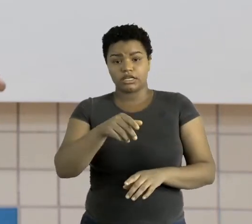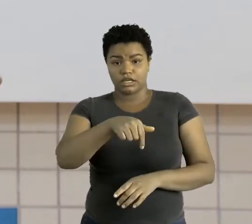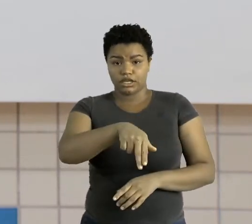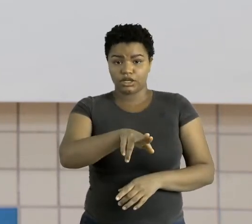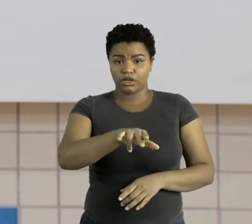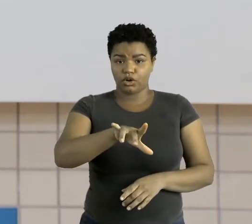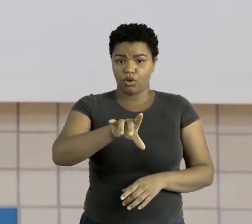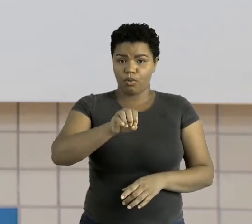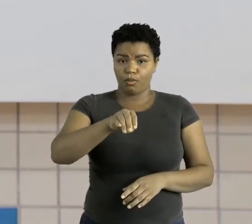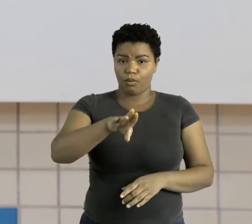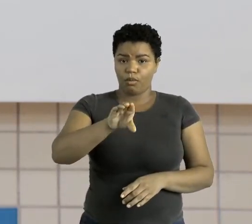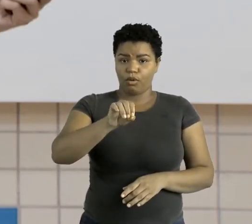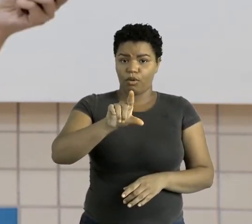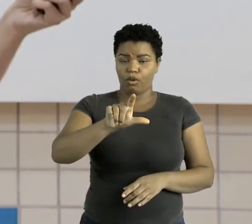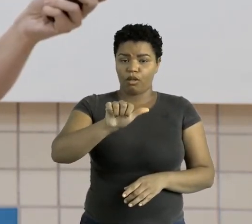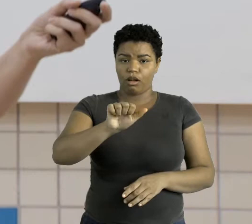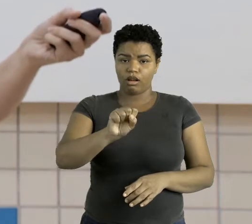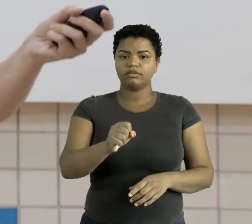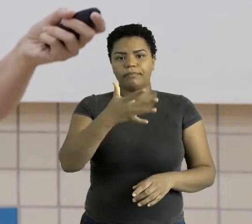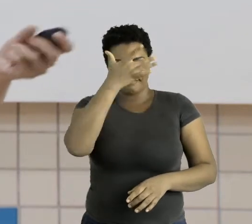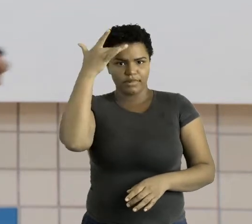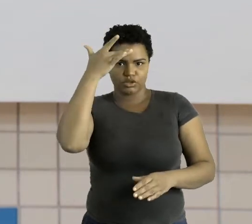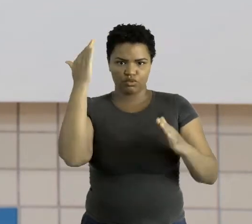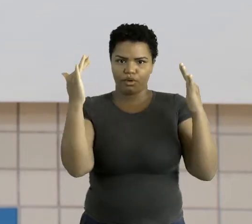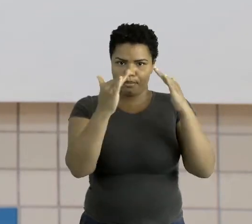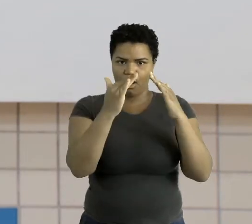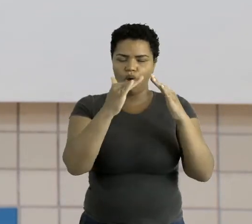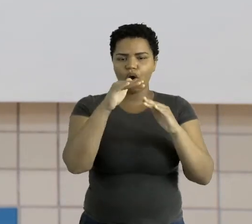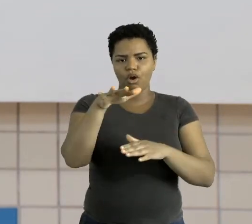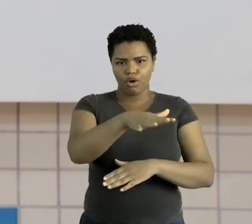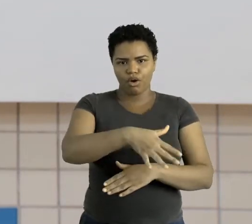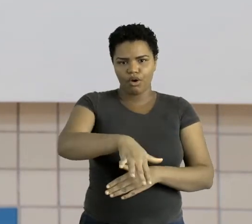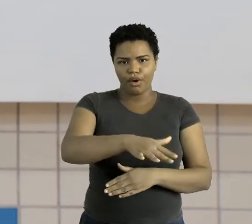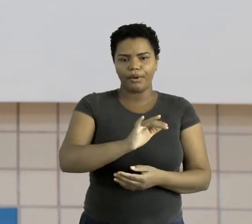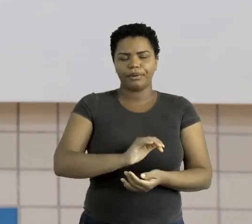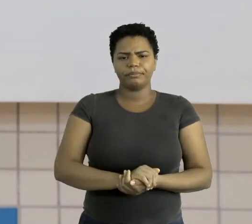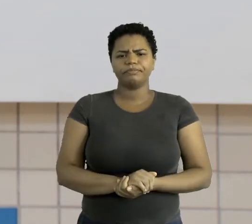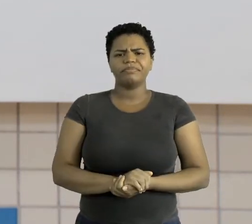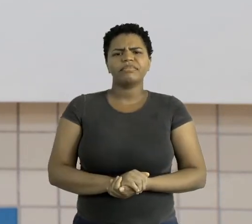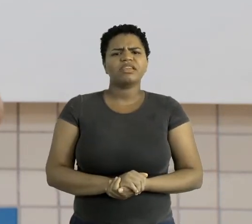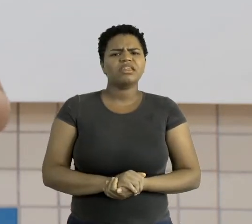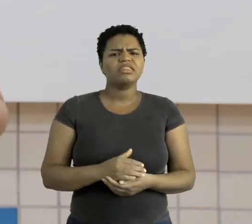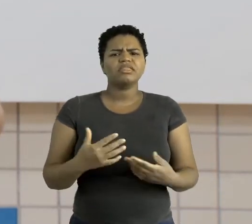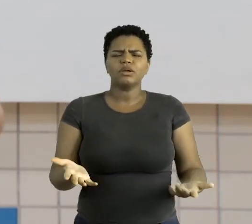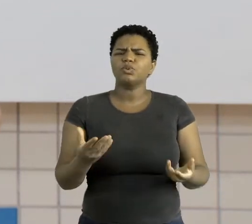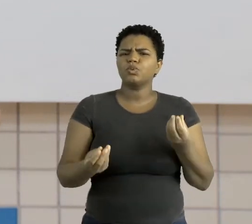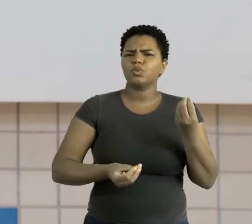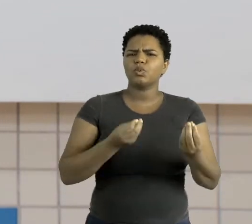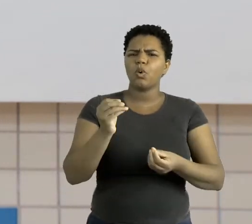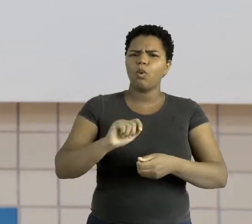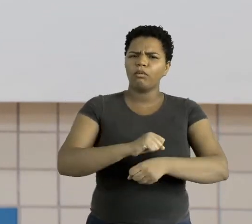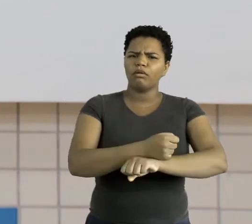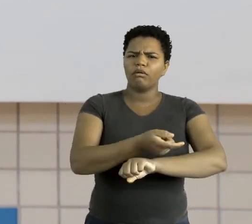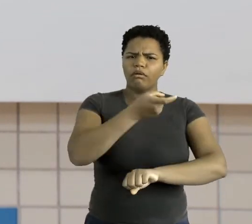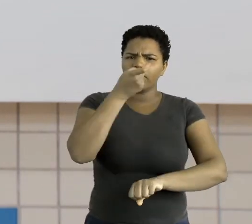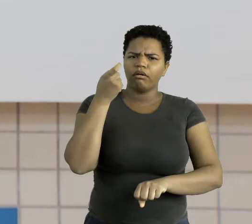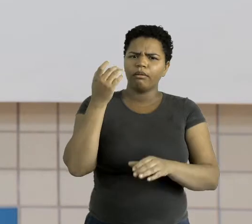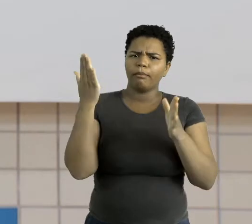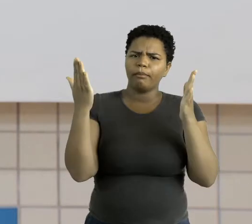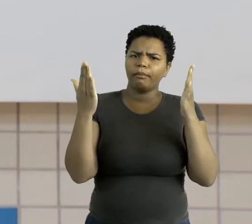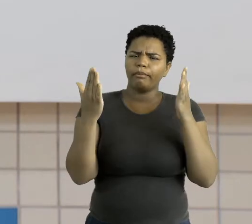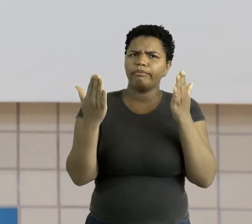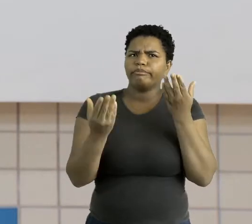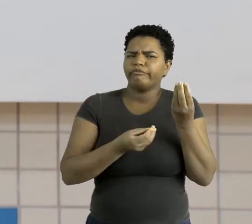dessas casas, que moram nessas casas. Como que esses quilombolas, professora, essas pessoas, elas viviam